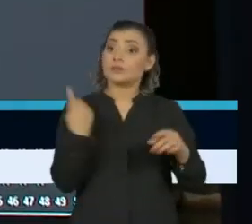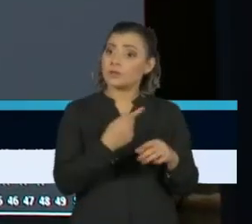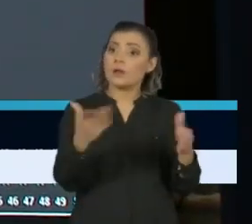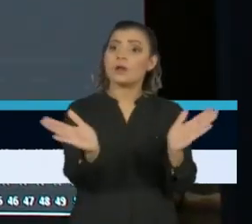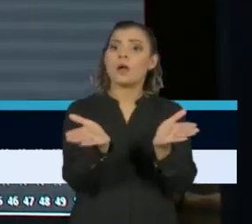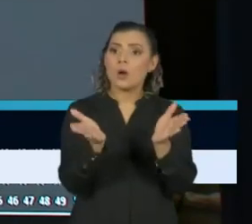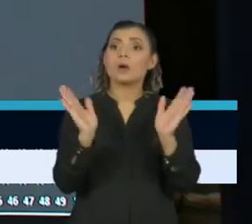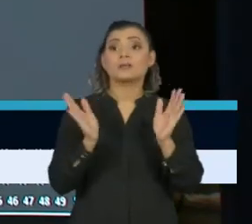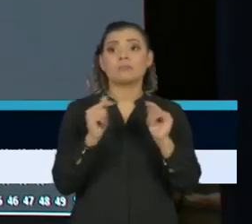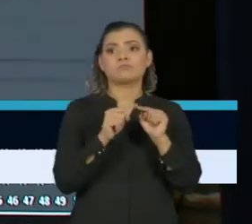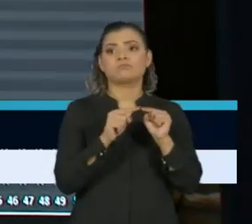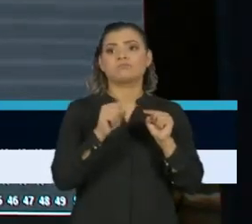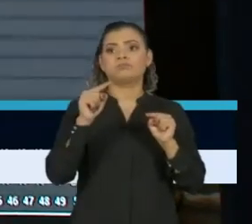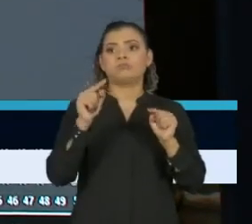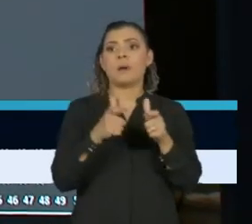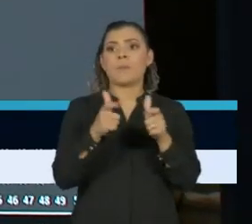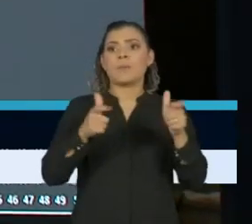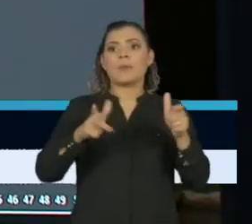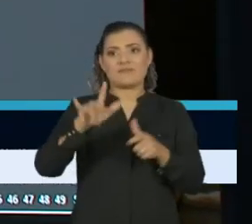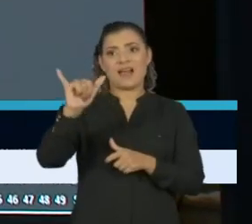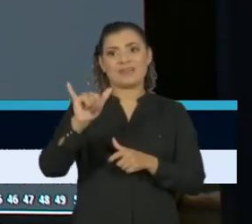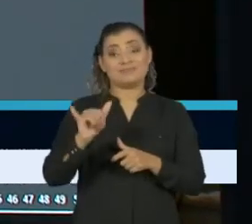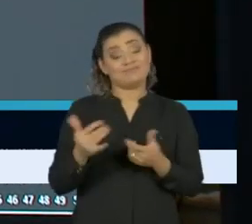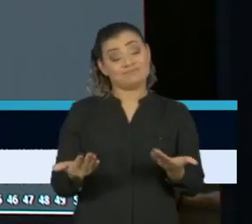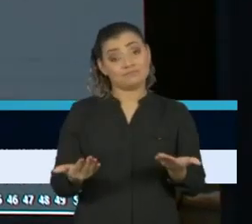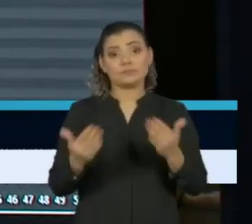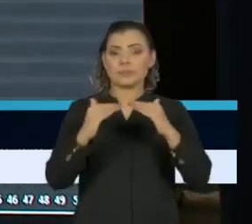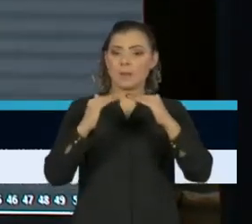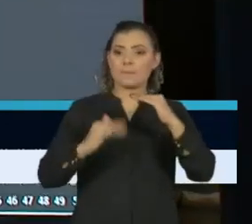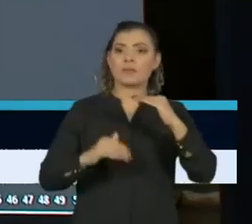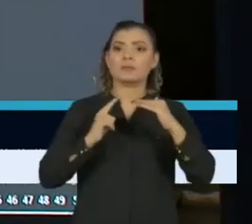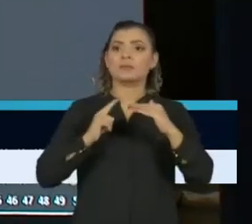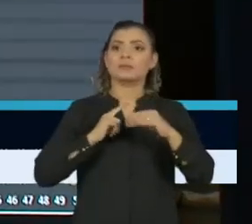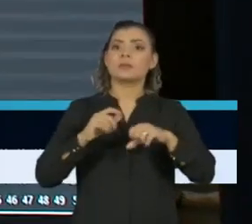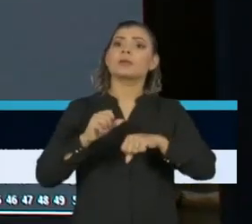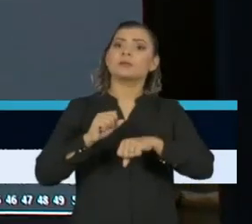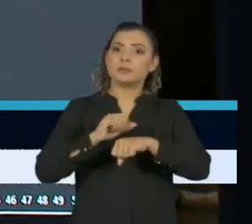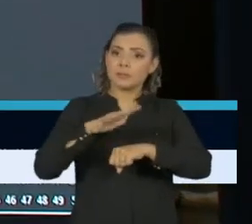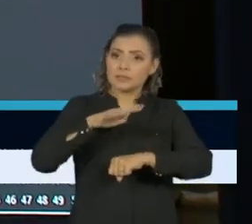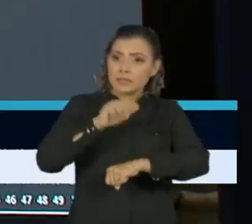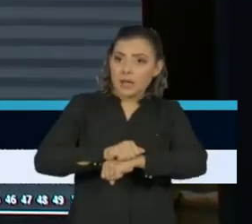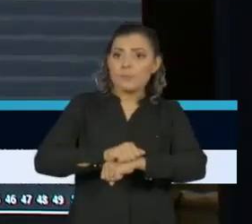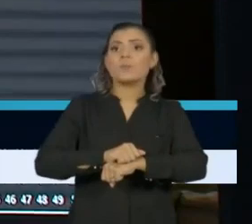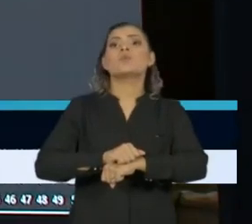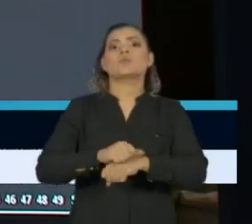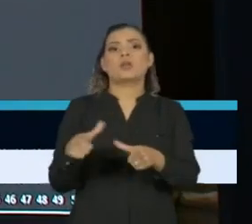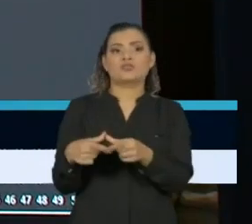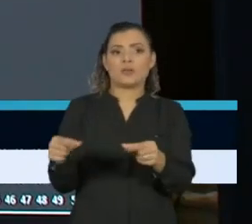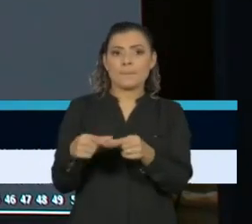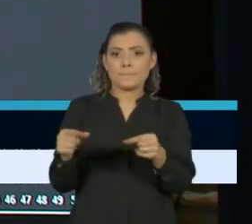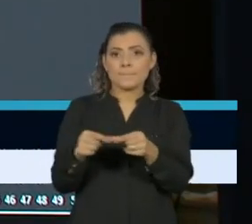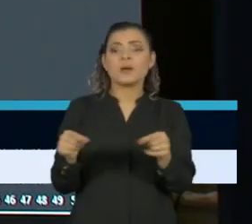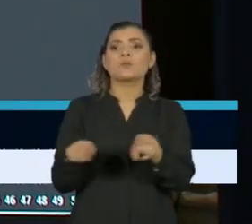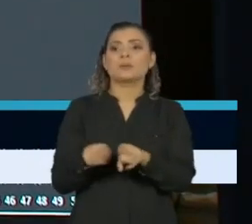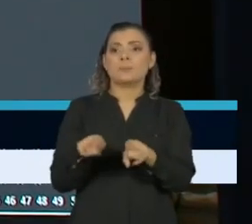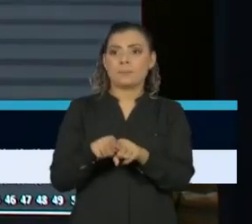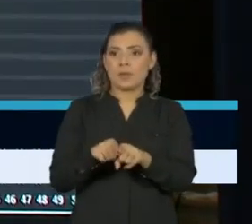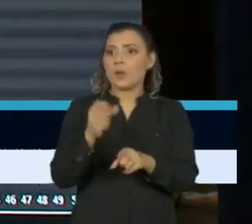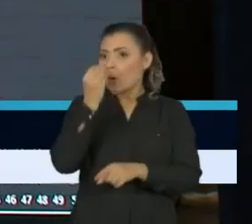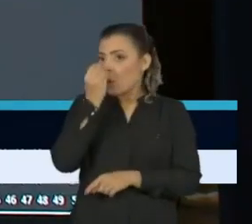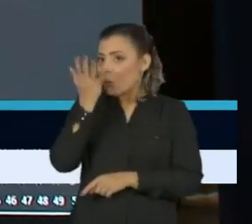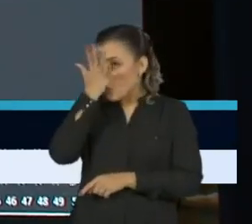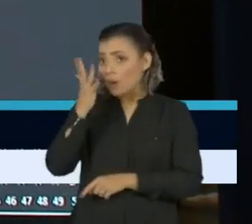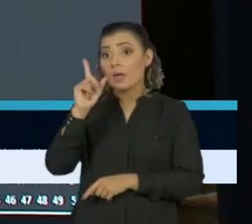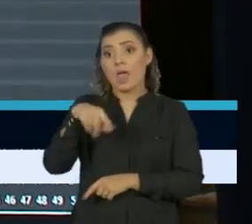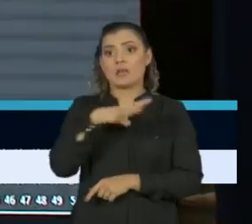provavelmente ultrapassá-la nos próximos dias. Abaixo ainda tem Singapura, Japão, Hong Kong, que são outras